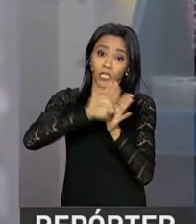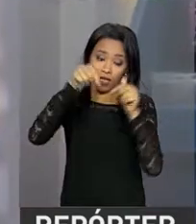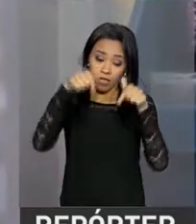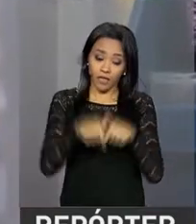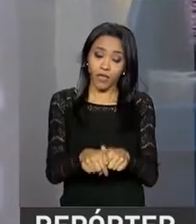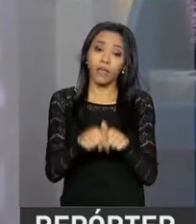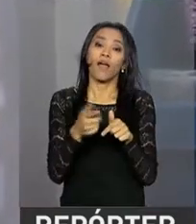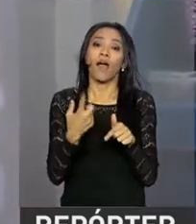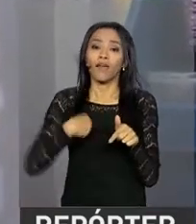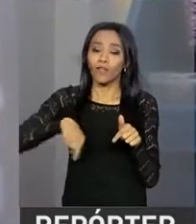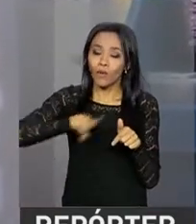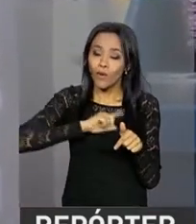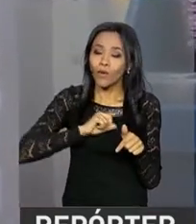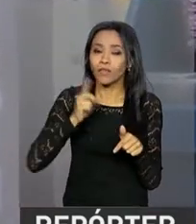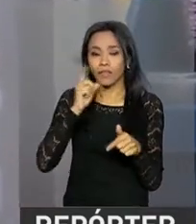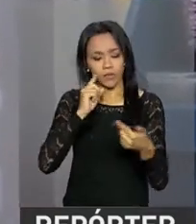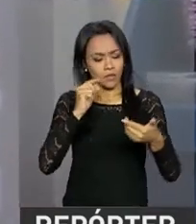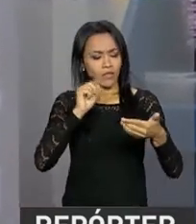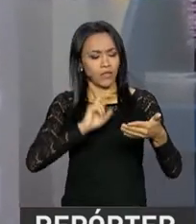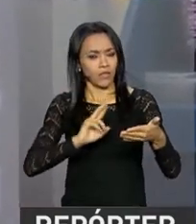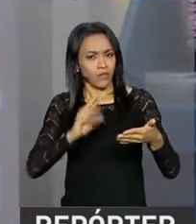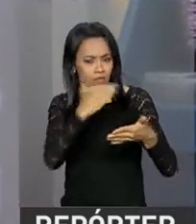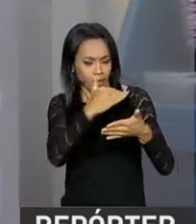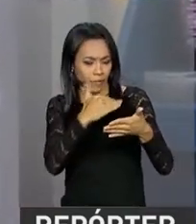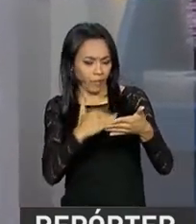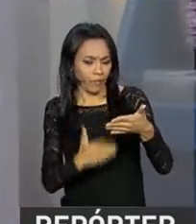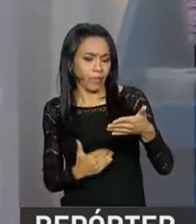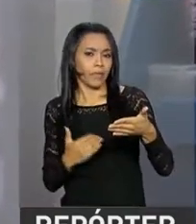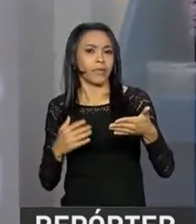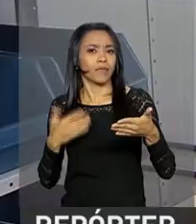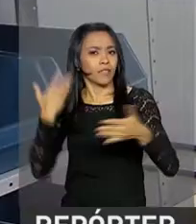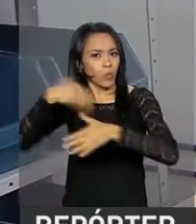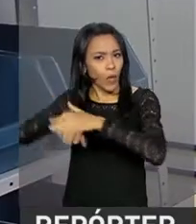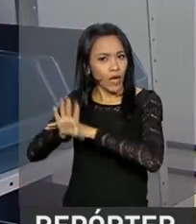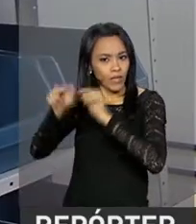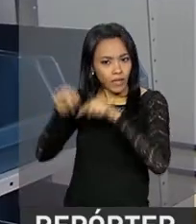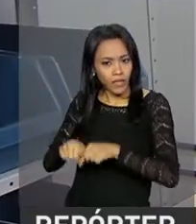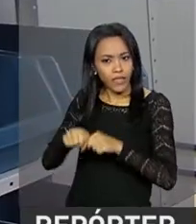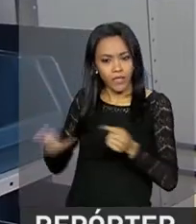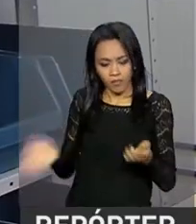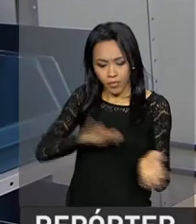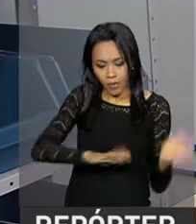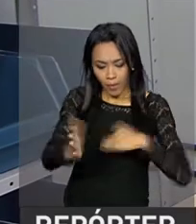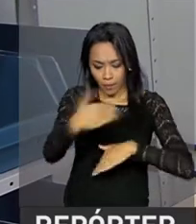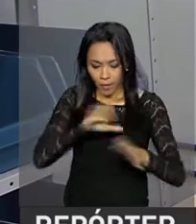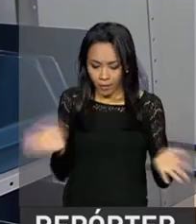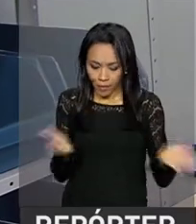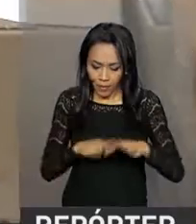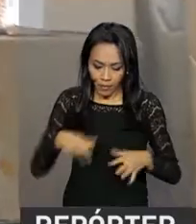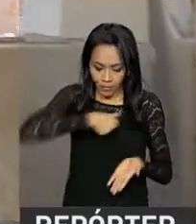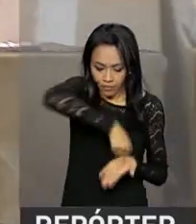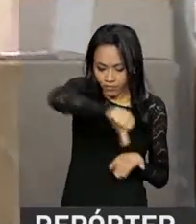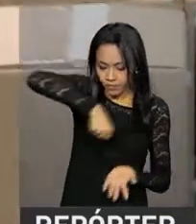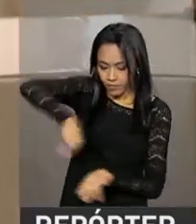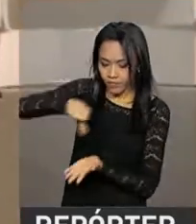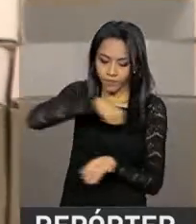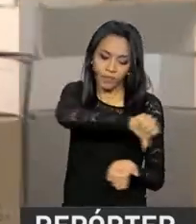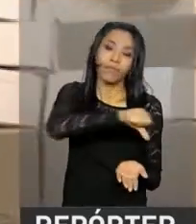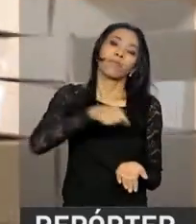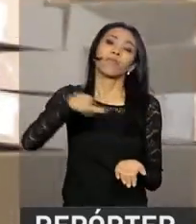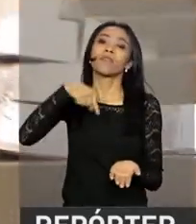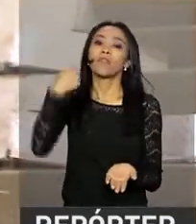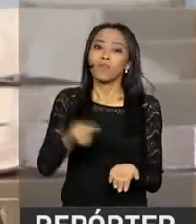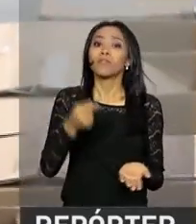E aí sim, nós retiramos, né, da nossa estrutura de armazenagem, empacotamos, imprimimos as etiquetas, fornecemos